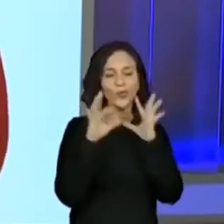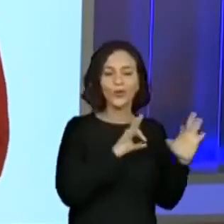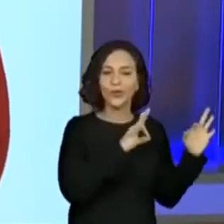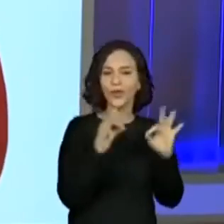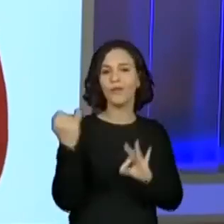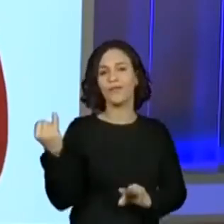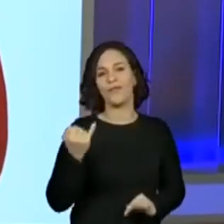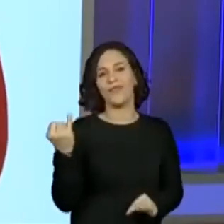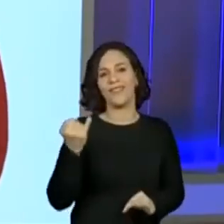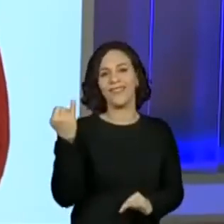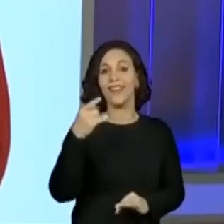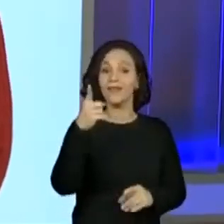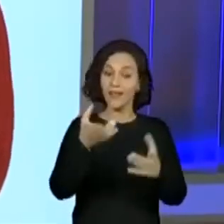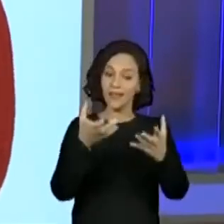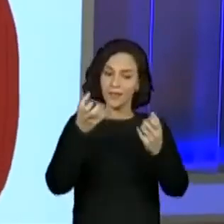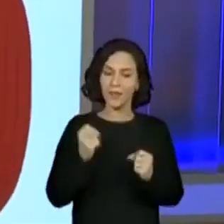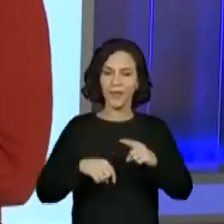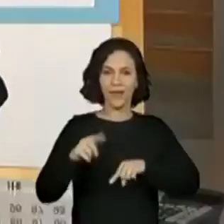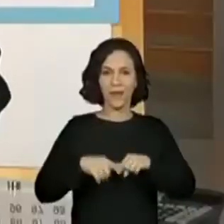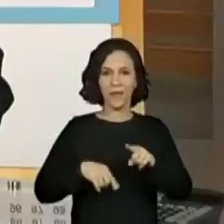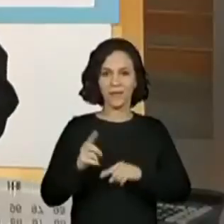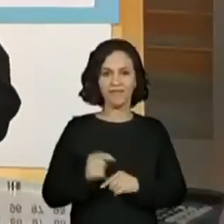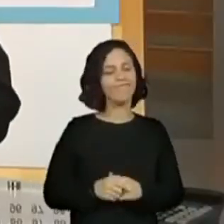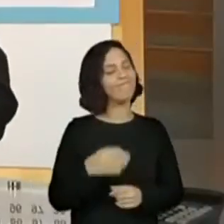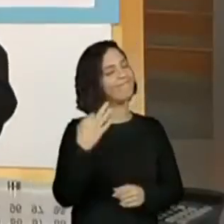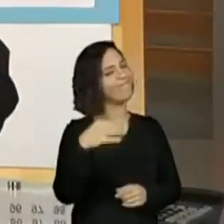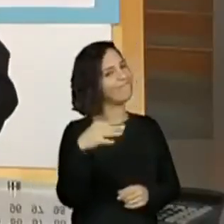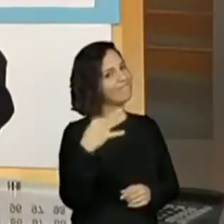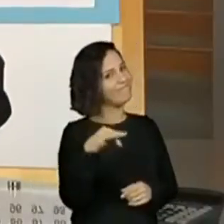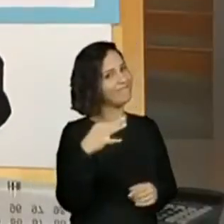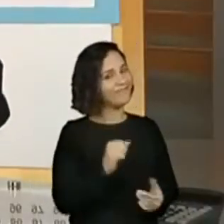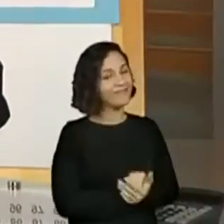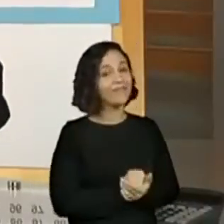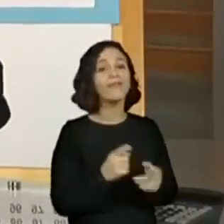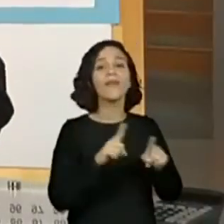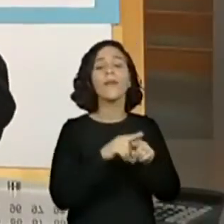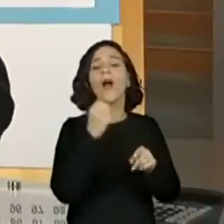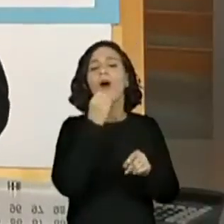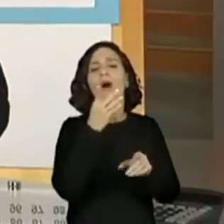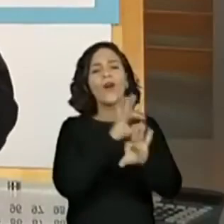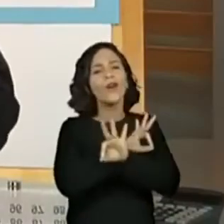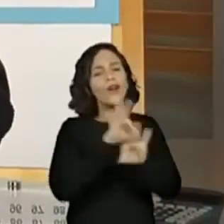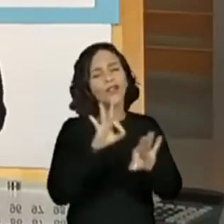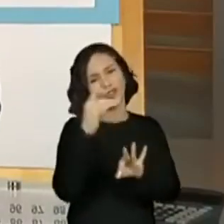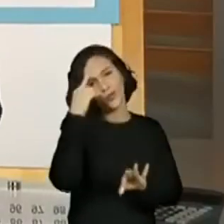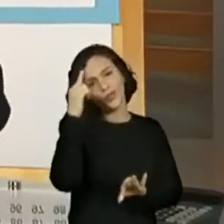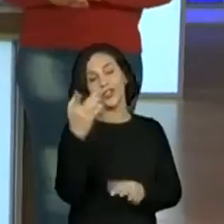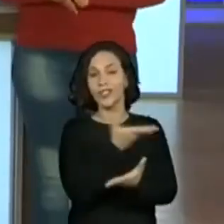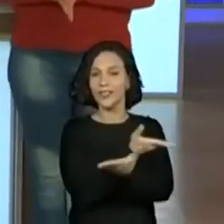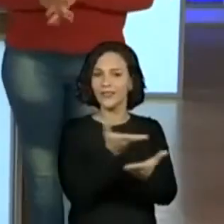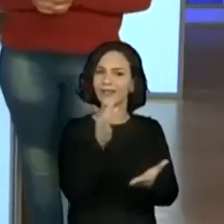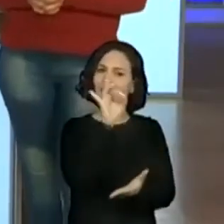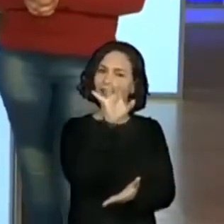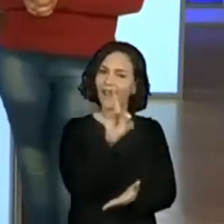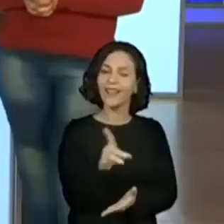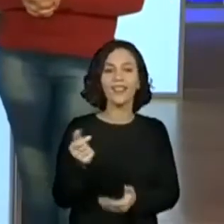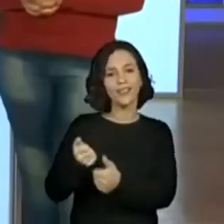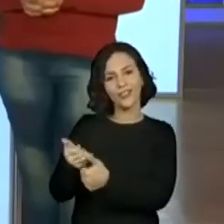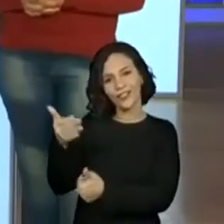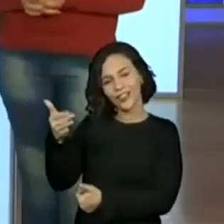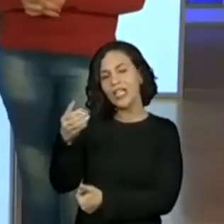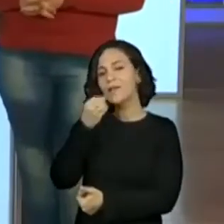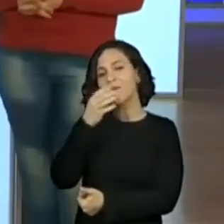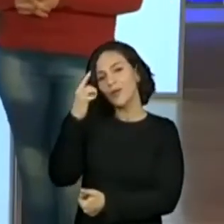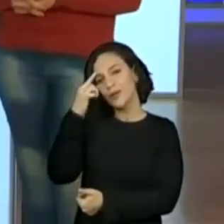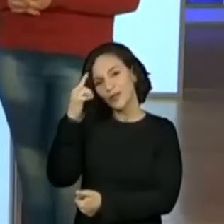importante depois quando você receber o material, né, professora? Exatamente. E um ótimo dia a todos vocês. Olha, muita gente aí no chat já nos cumprimentando, dando